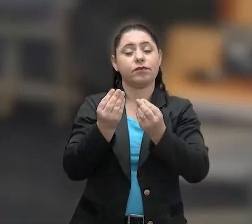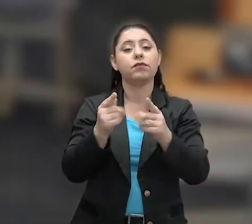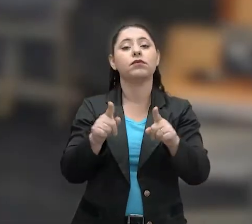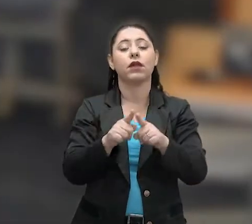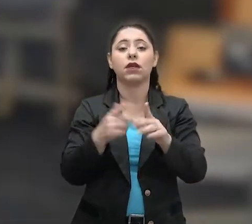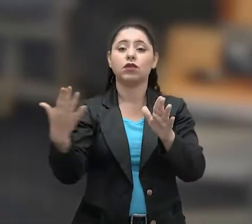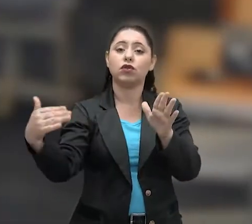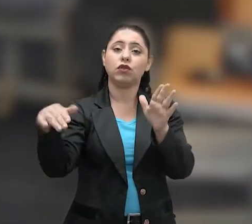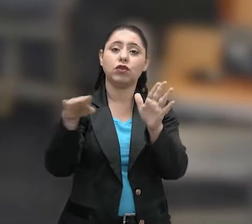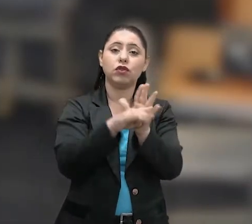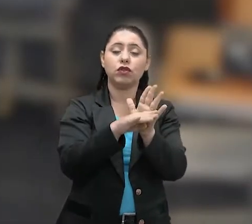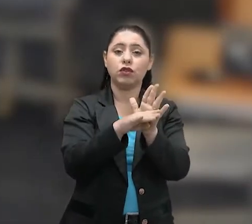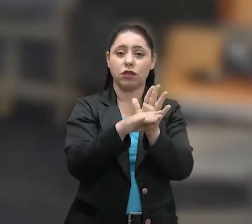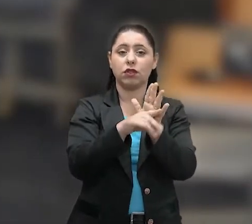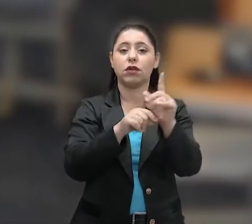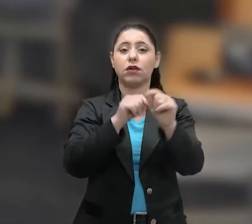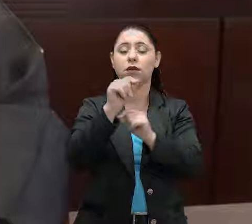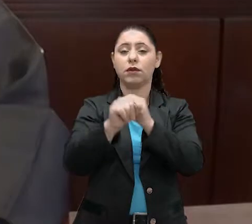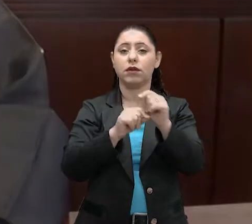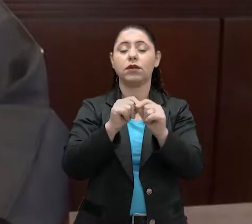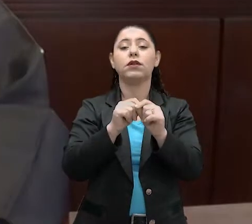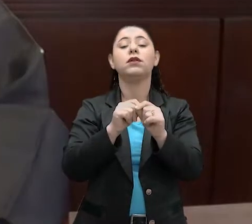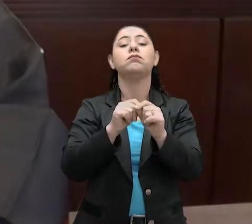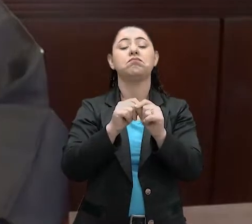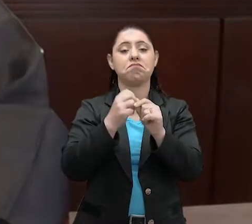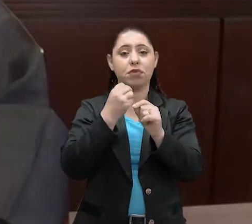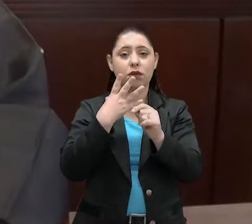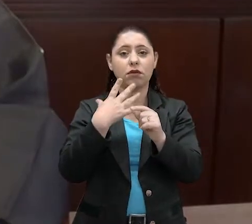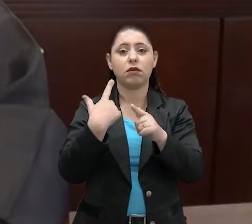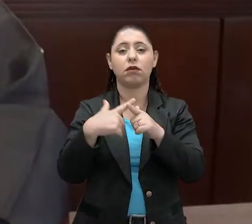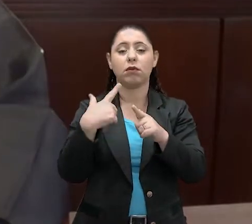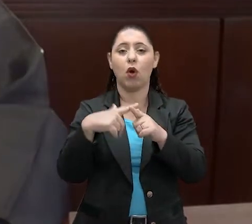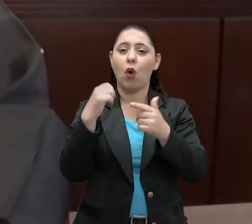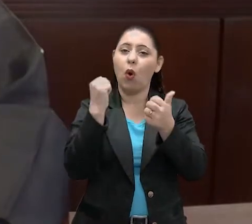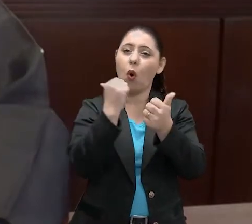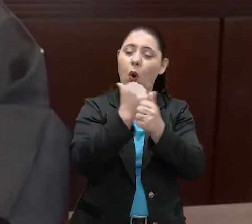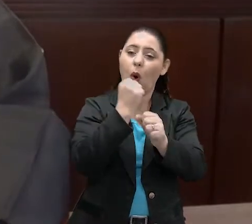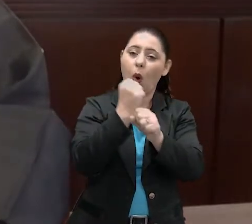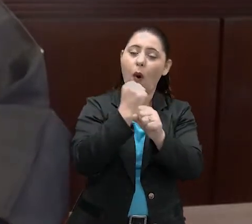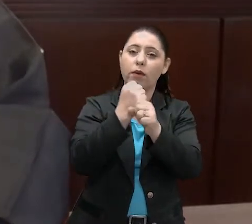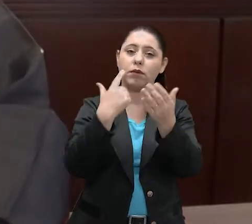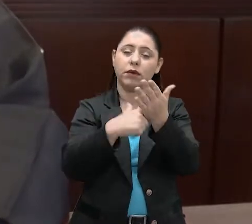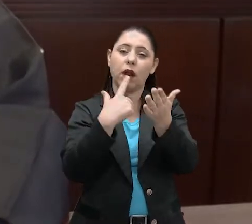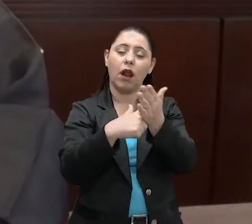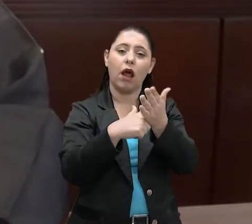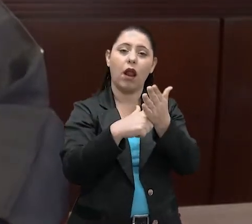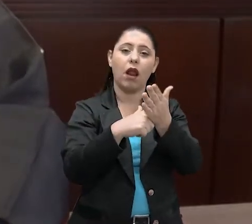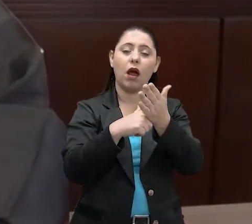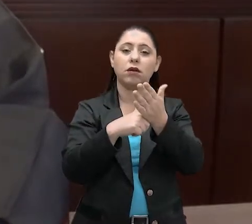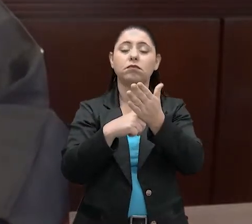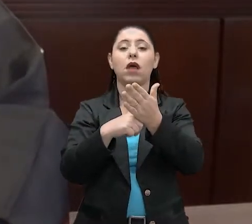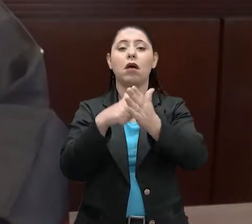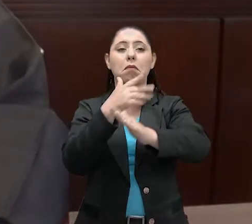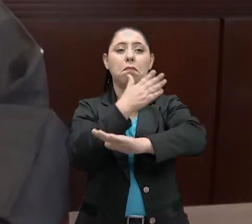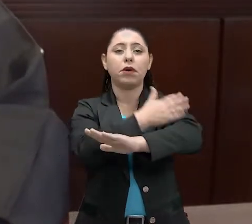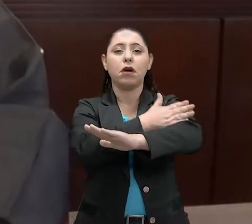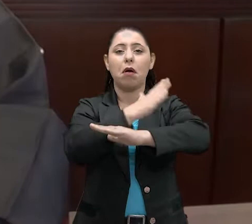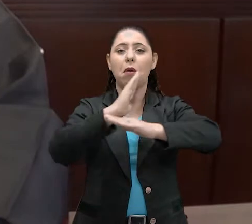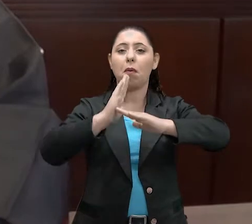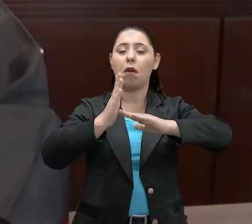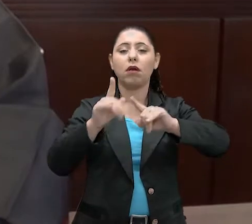bibliotecas receptoras, chegamos numa seleção bem equilibrada de obras clássicas e